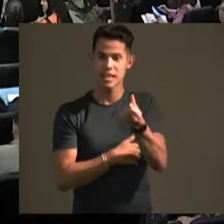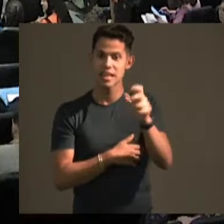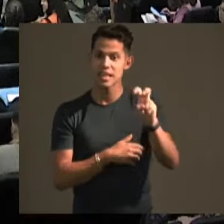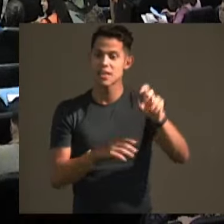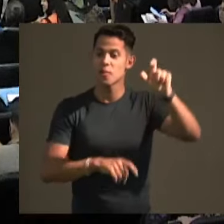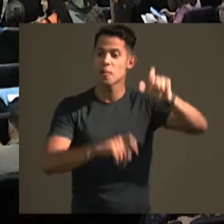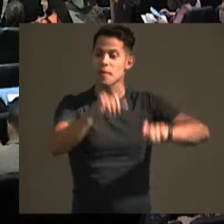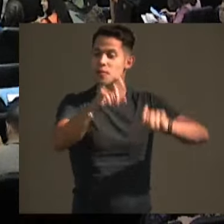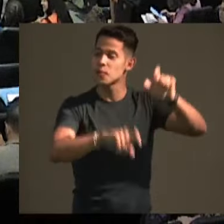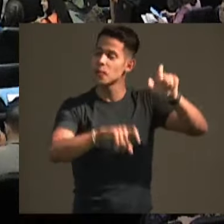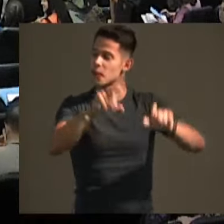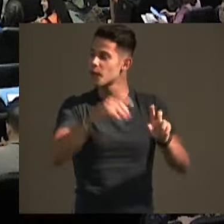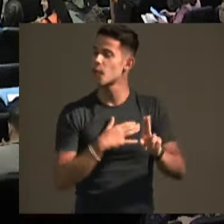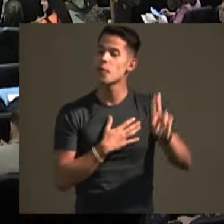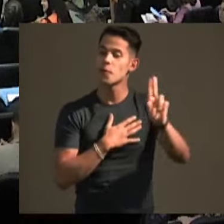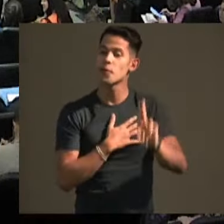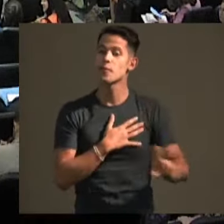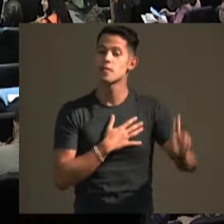ostomia.